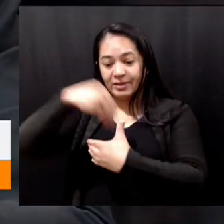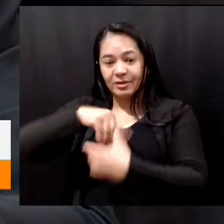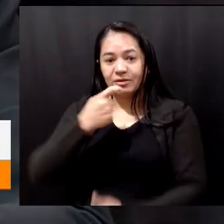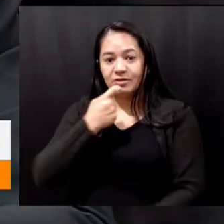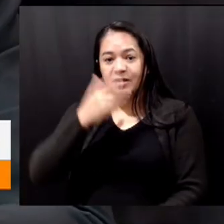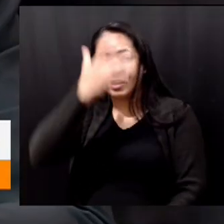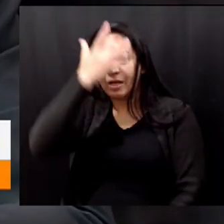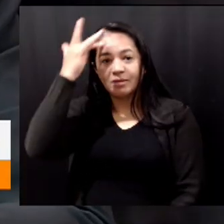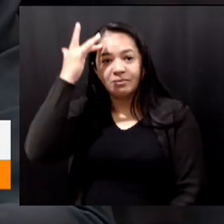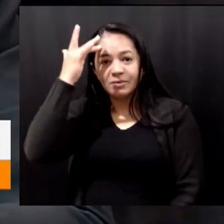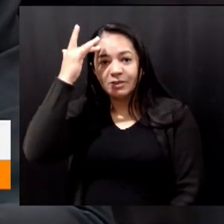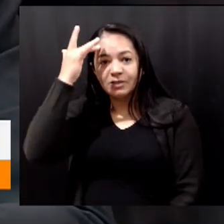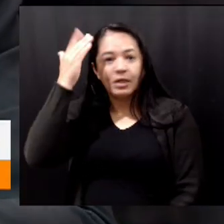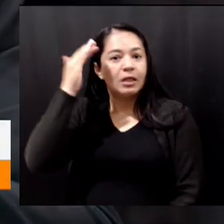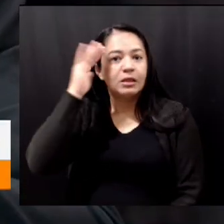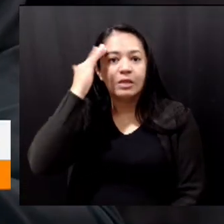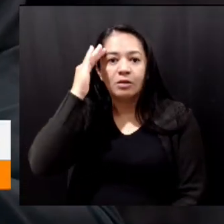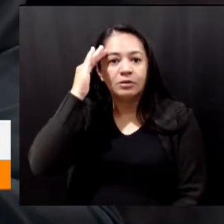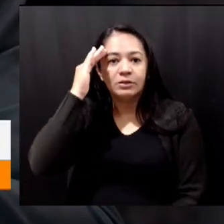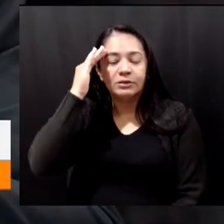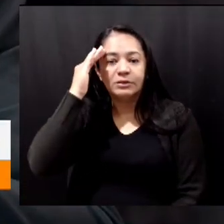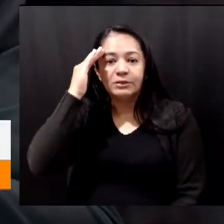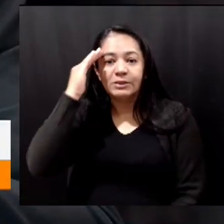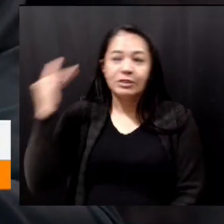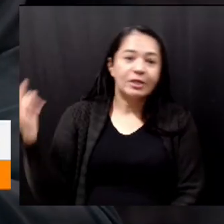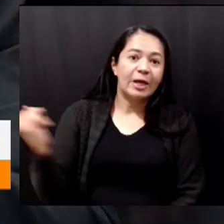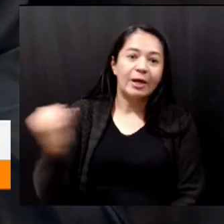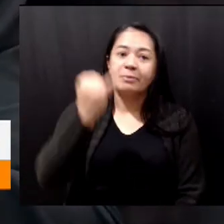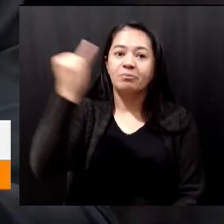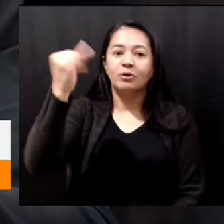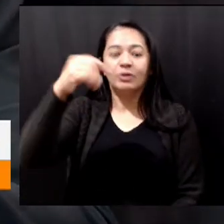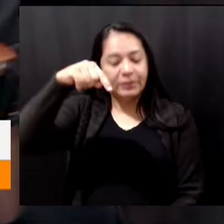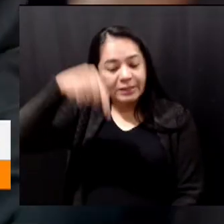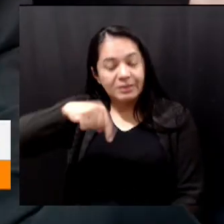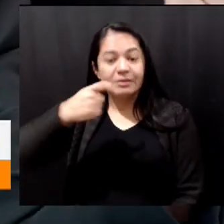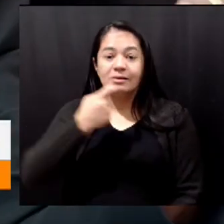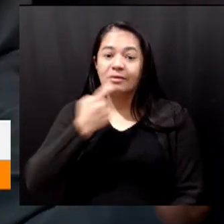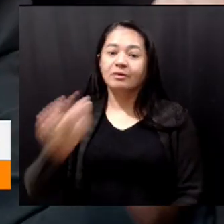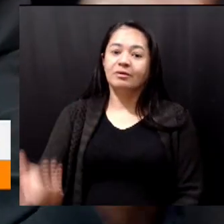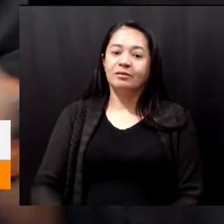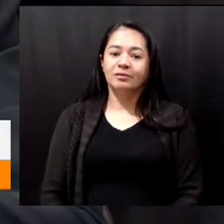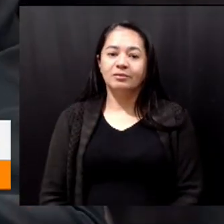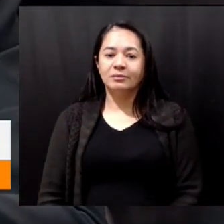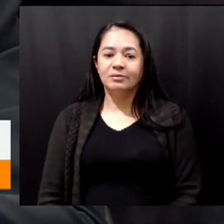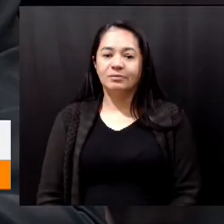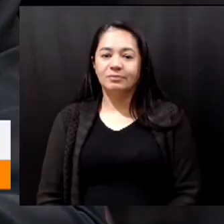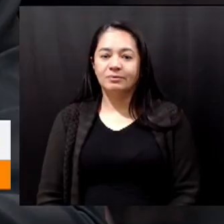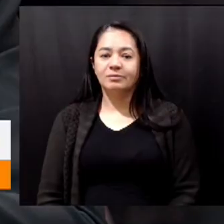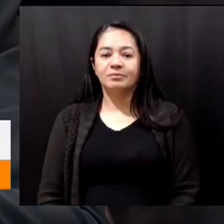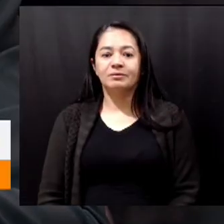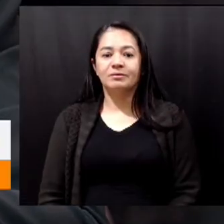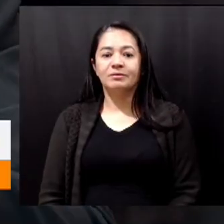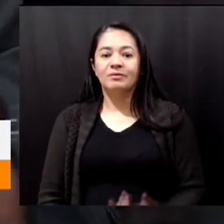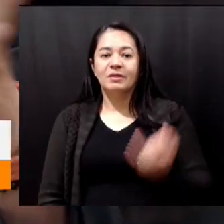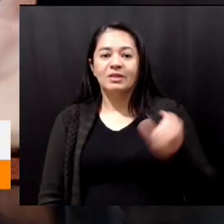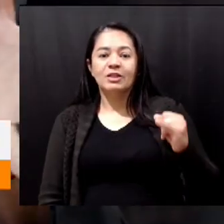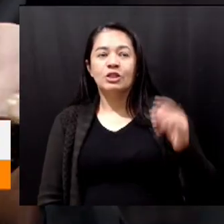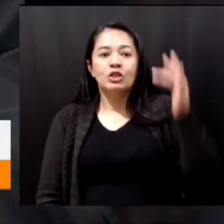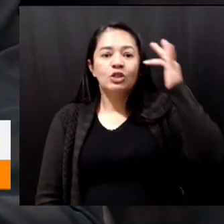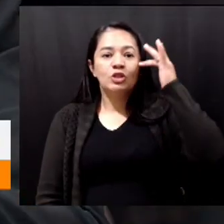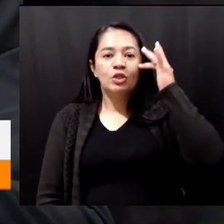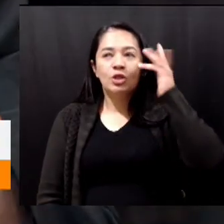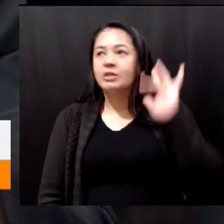a joia que é essa cidade. Exato. E se a gente, que nem você falou, a gente não sabe cacarejar, né? Todo